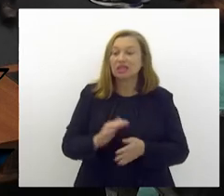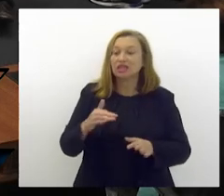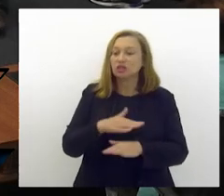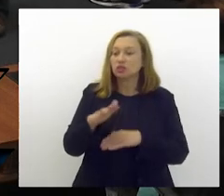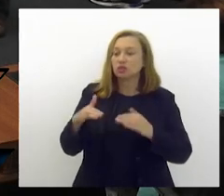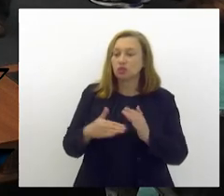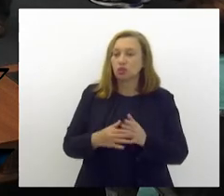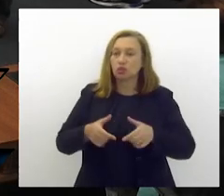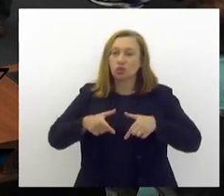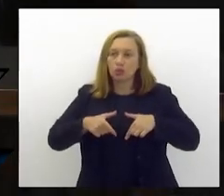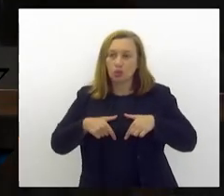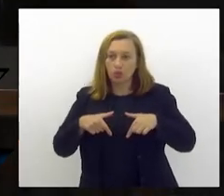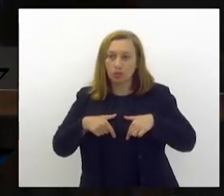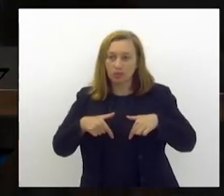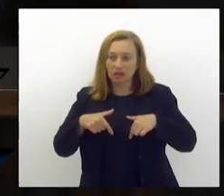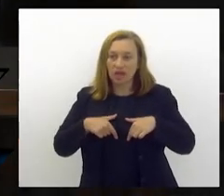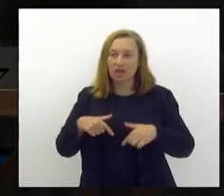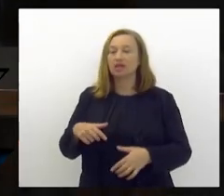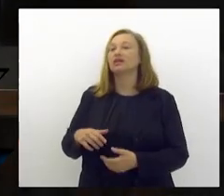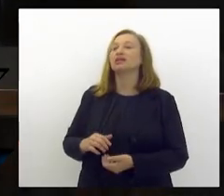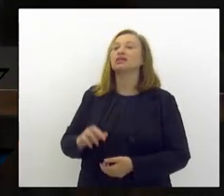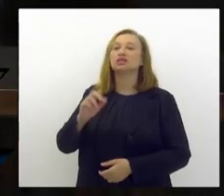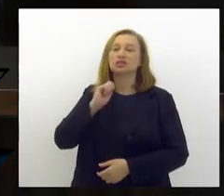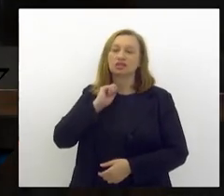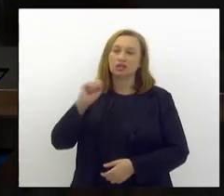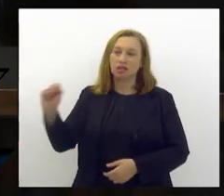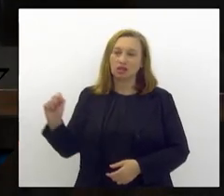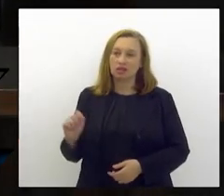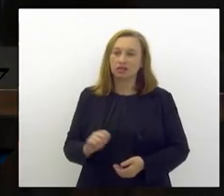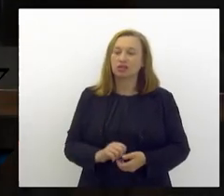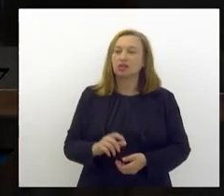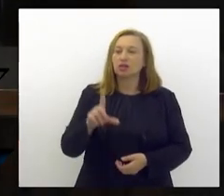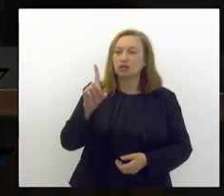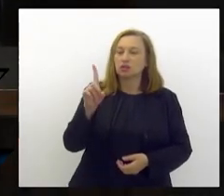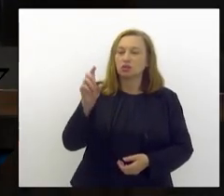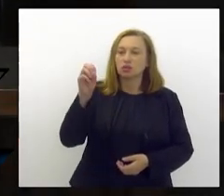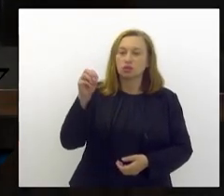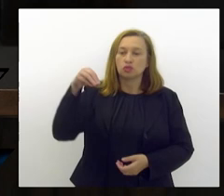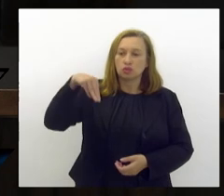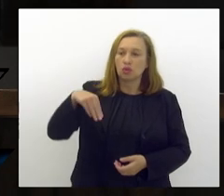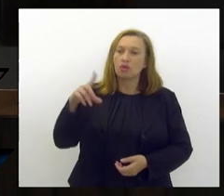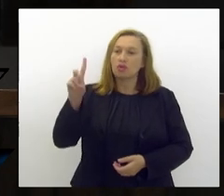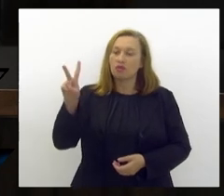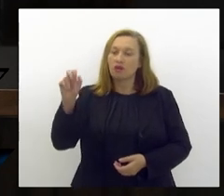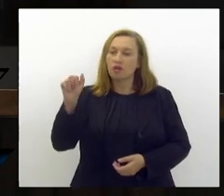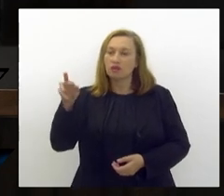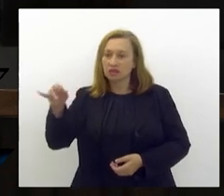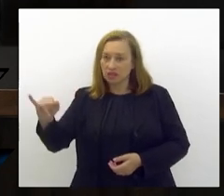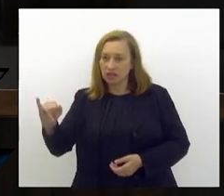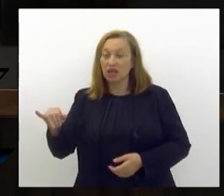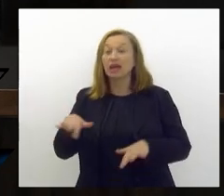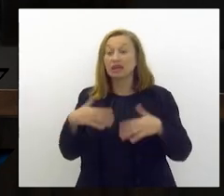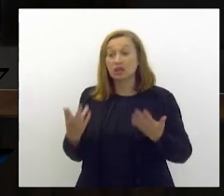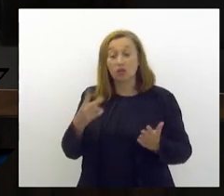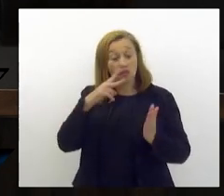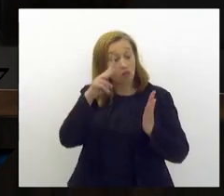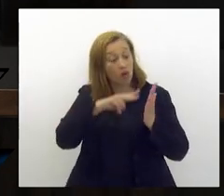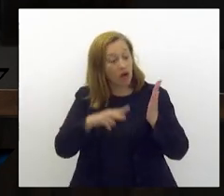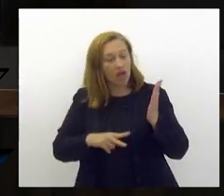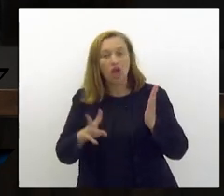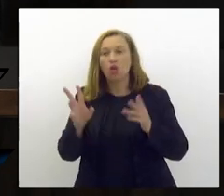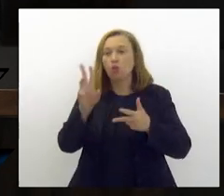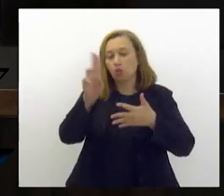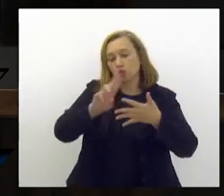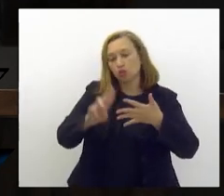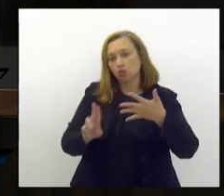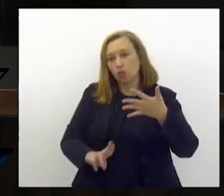as medalhas comemorativas são do Dom Valdir Calheiros. Então eu vou ler o nome dos